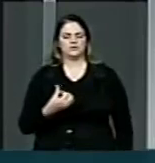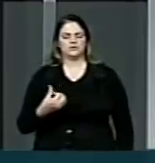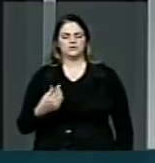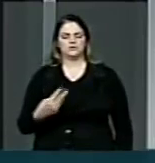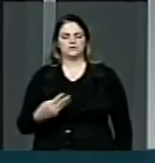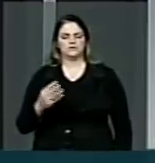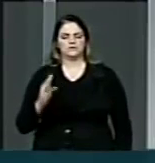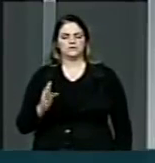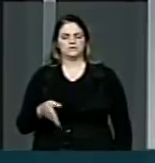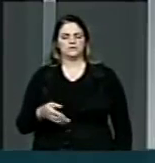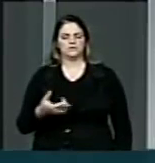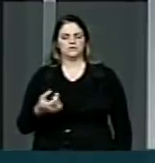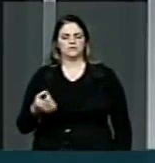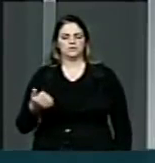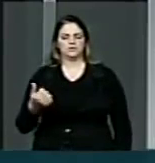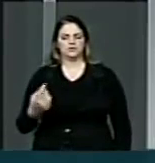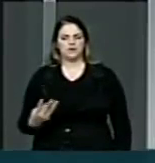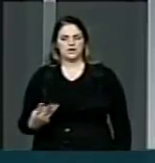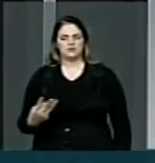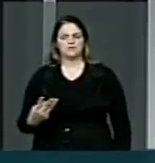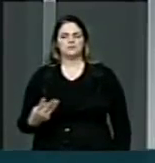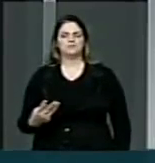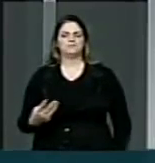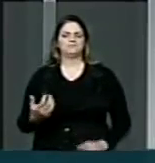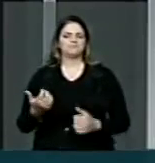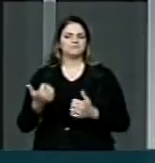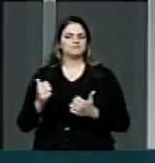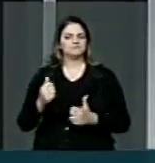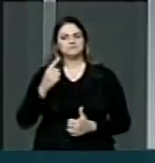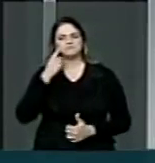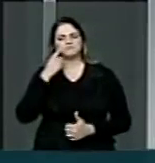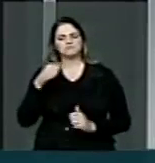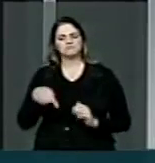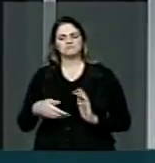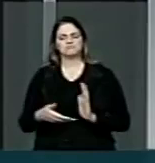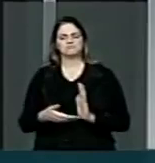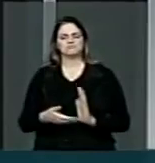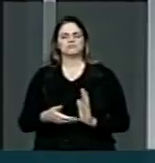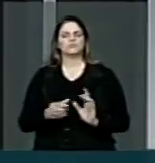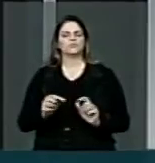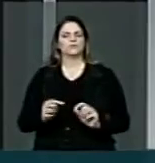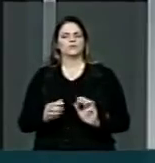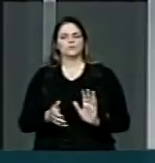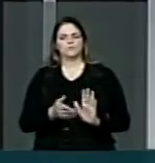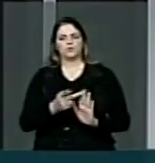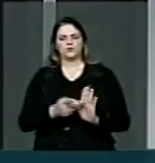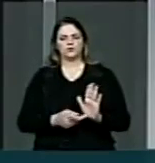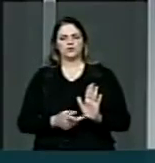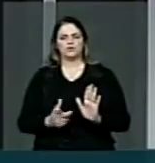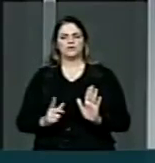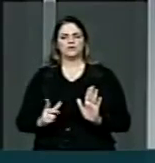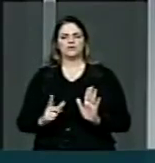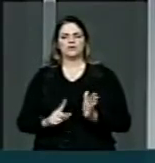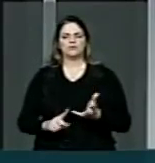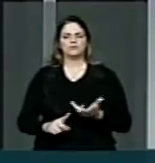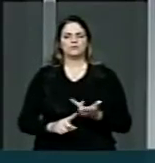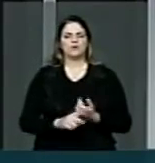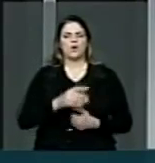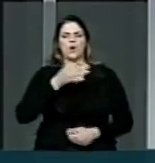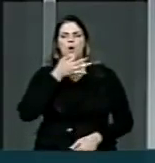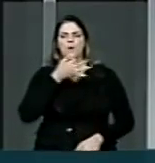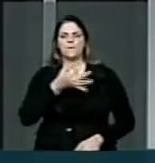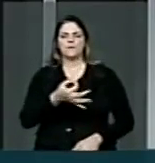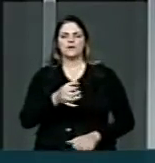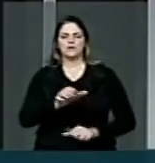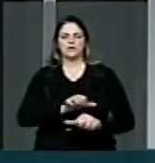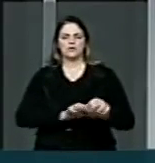663/97 de 2013, em análise pela Câmara dos Deputados. O referido projeto apresenta as seguintes sugestões